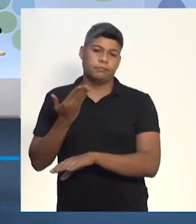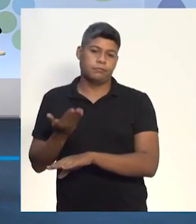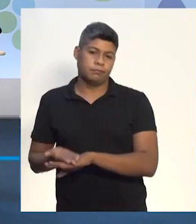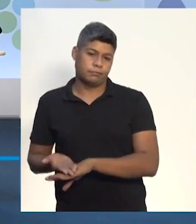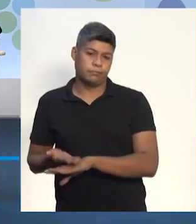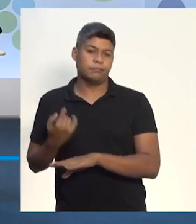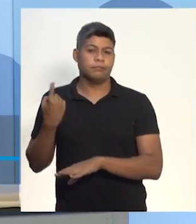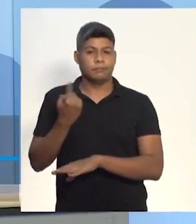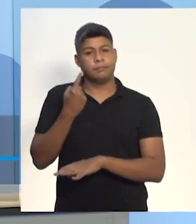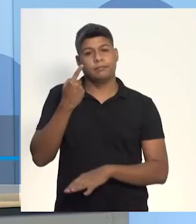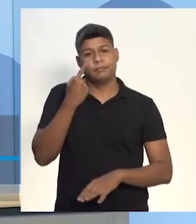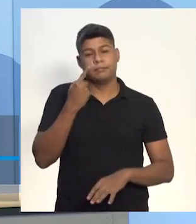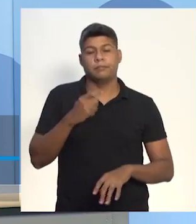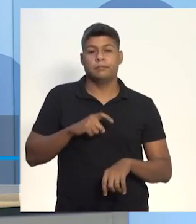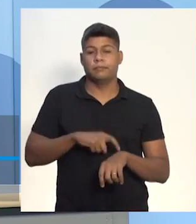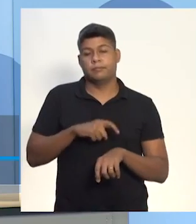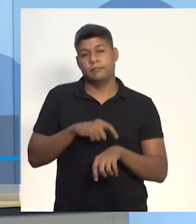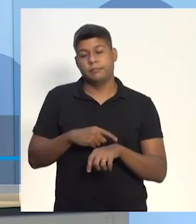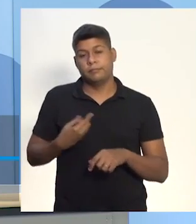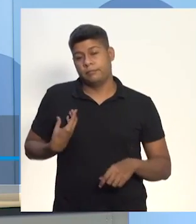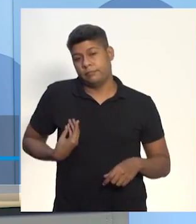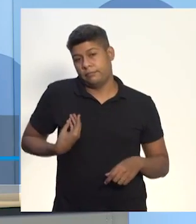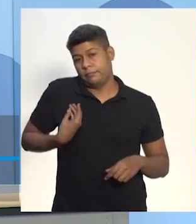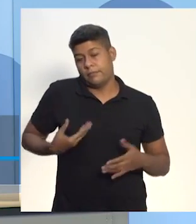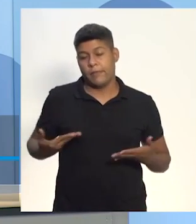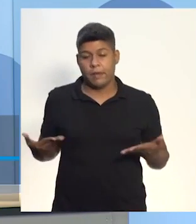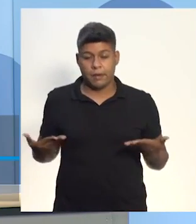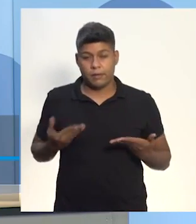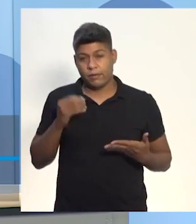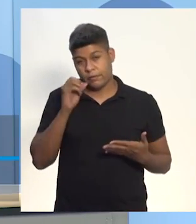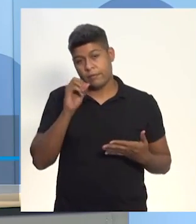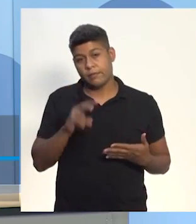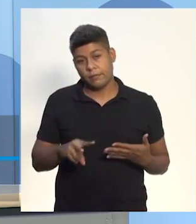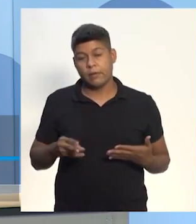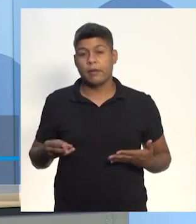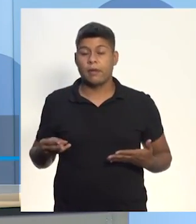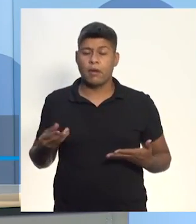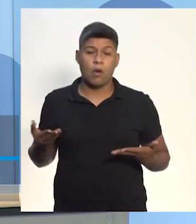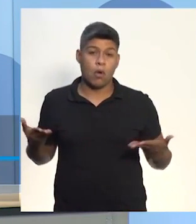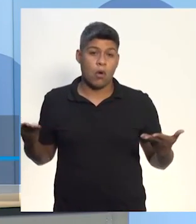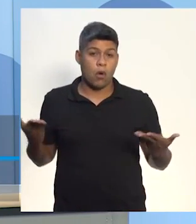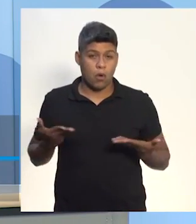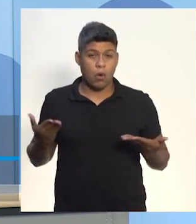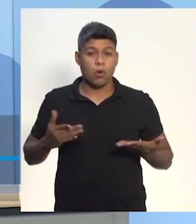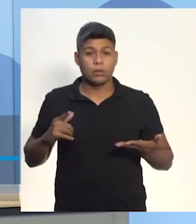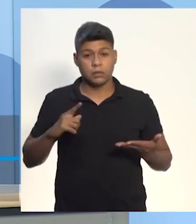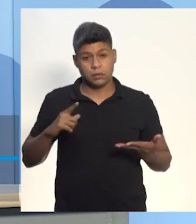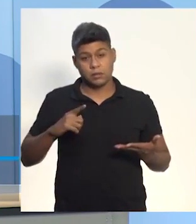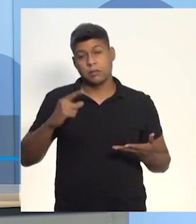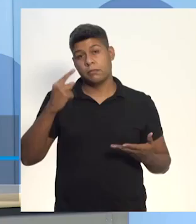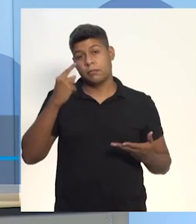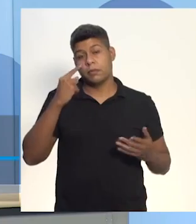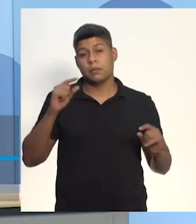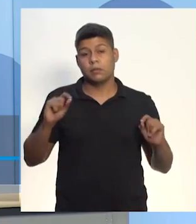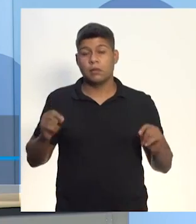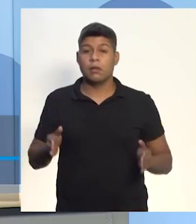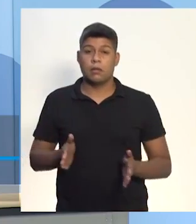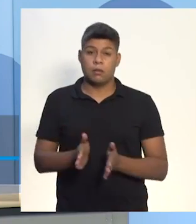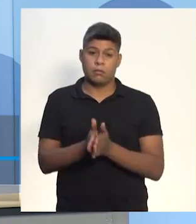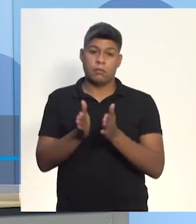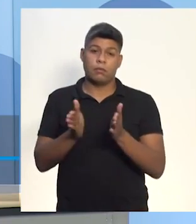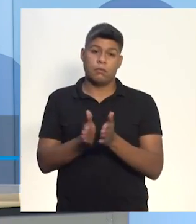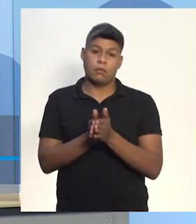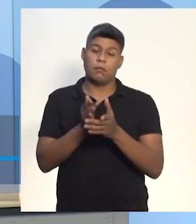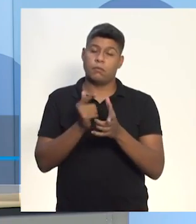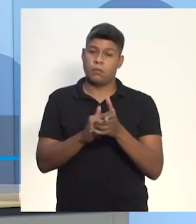gente reflita o momento presente e veja que ainda hoje nós temos que refletir que a pobreza é um